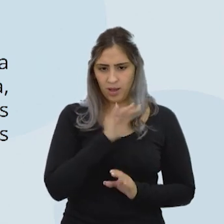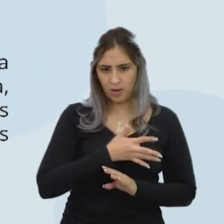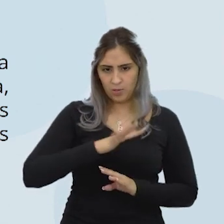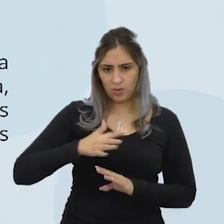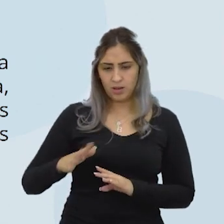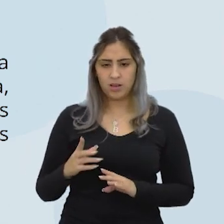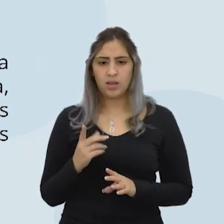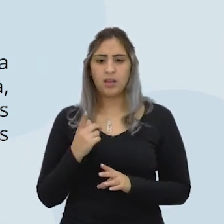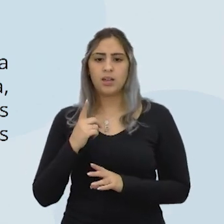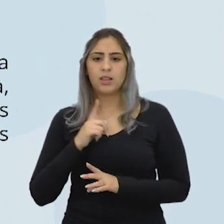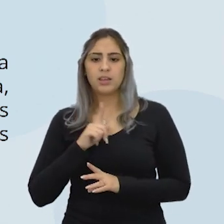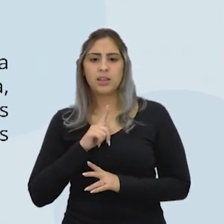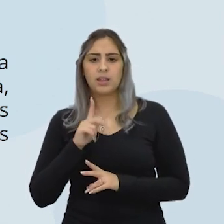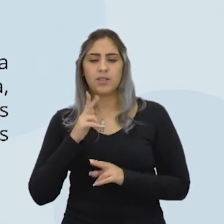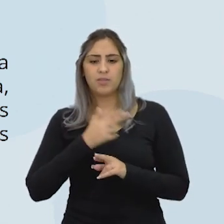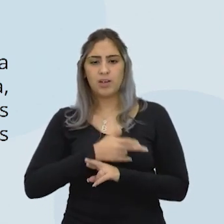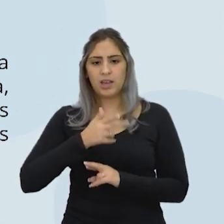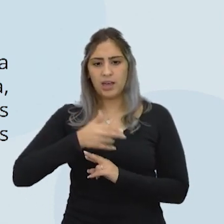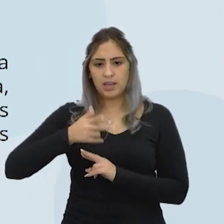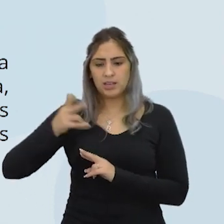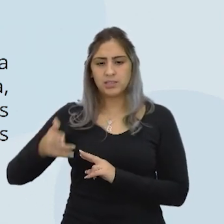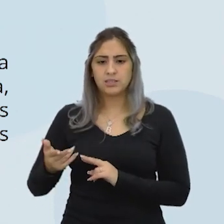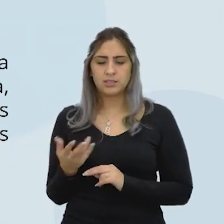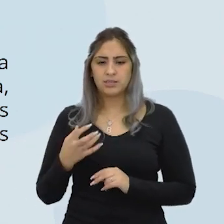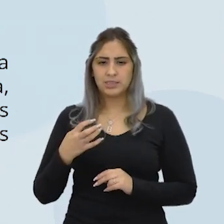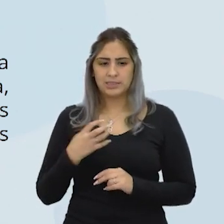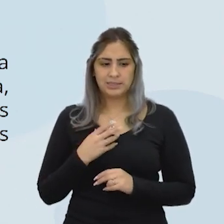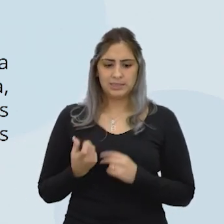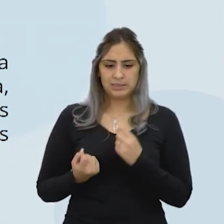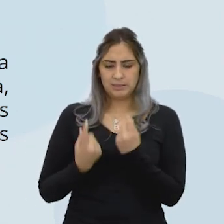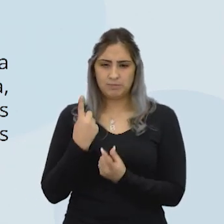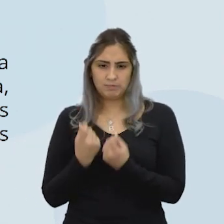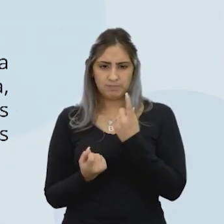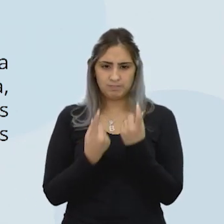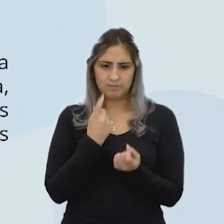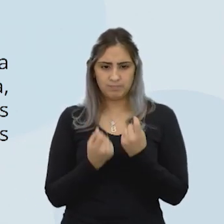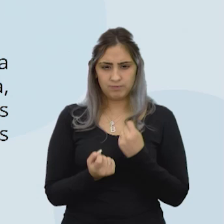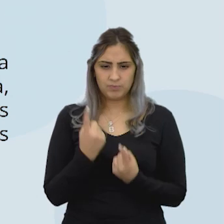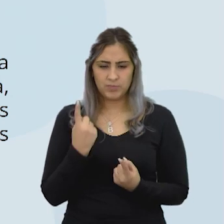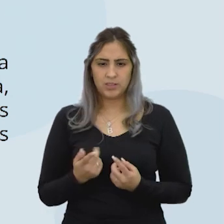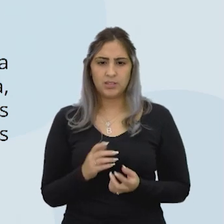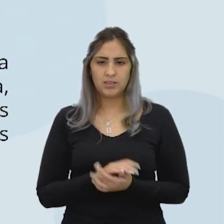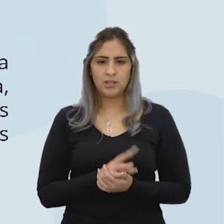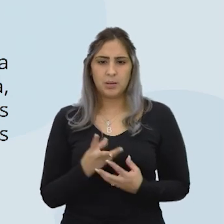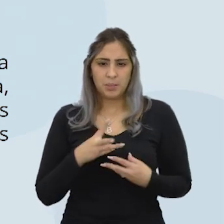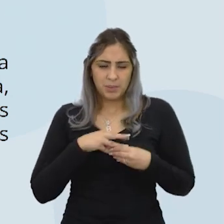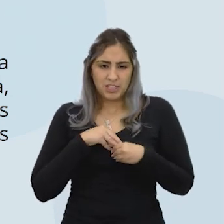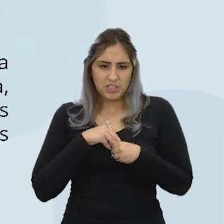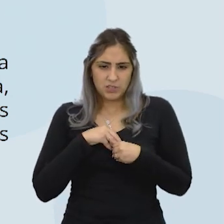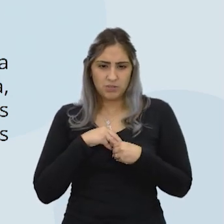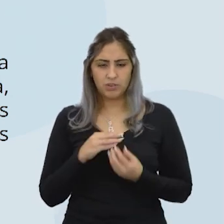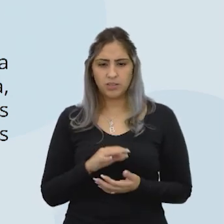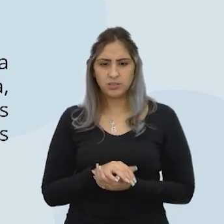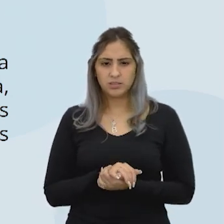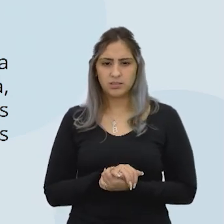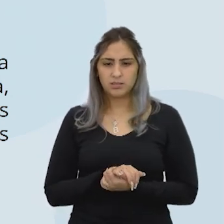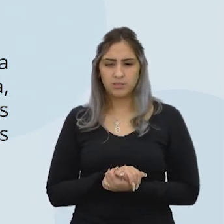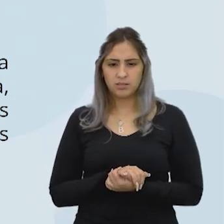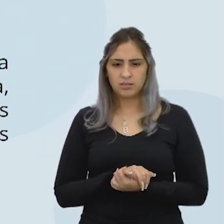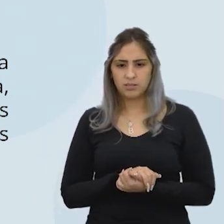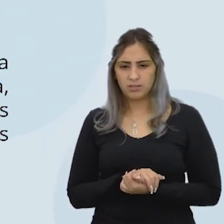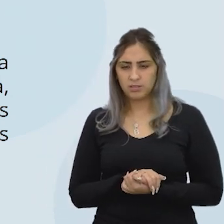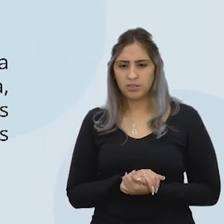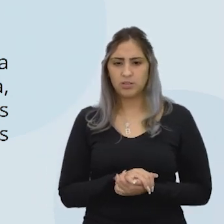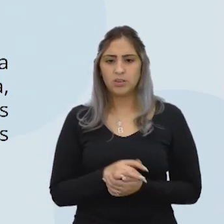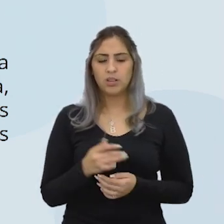inúmeras reações entre moléculas da Terra, que também seriam moléculas primitivas, e a partir daí teriam formado